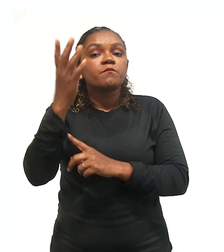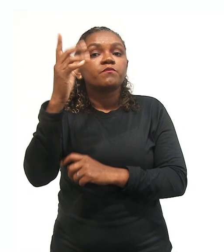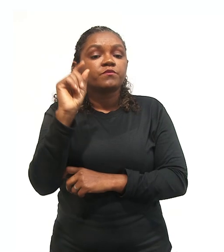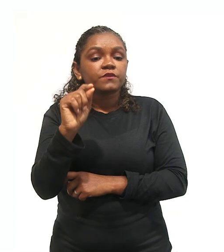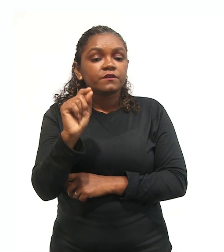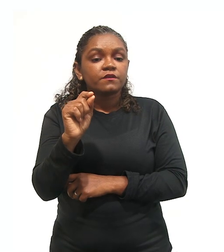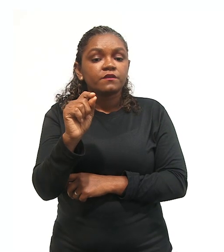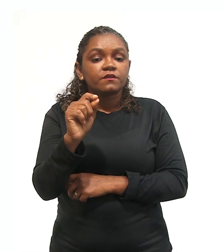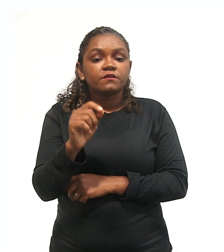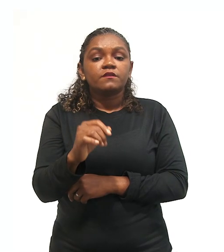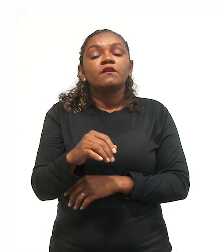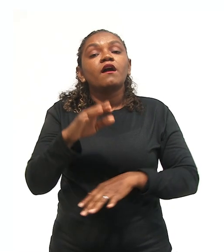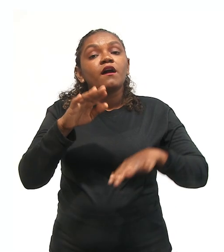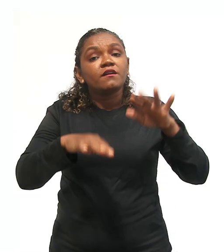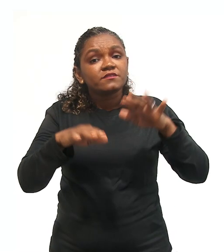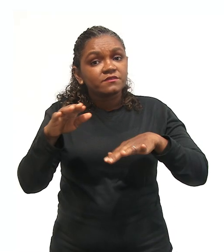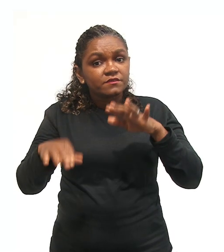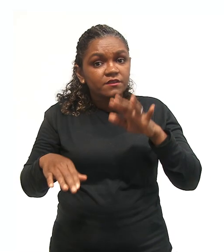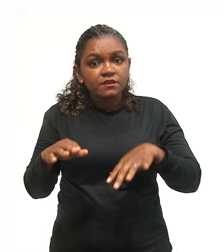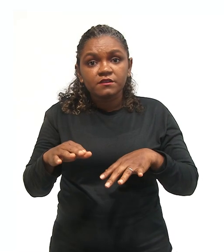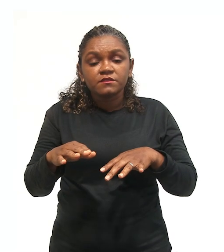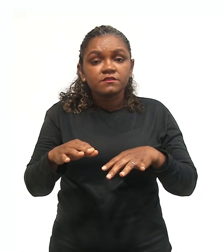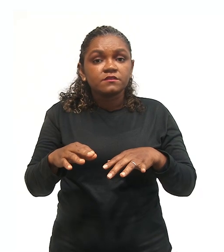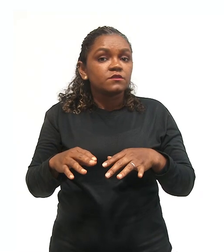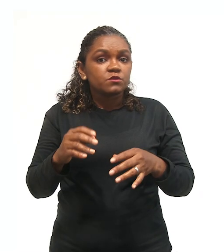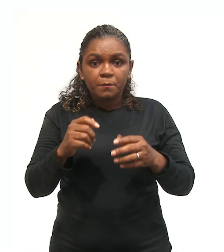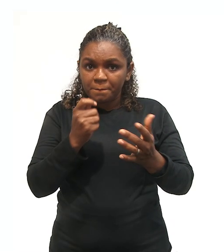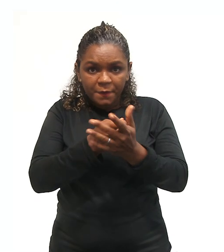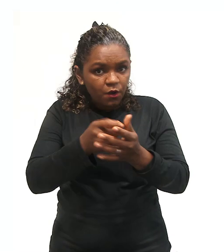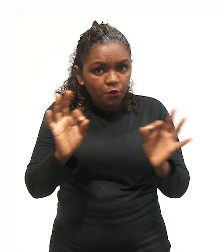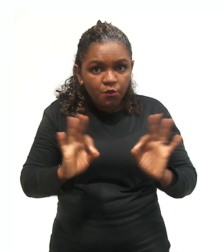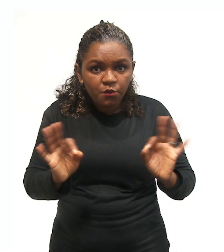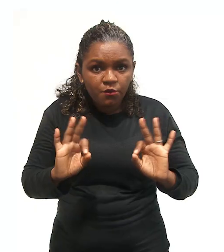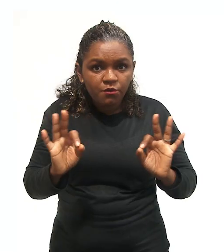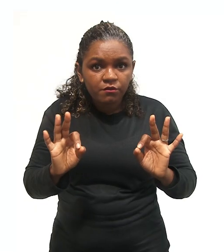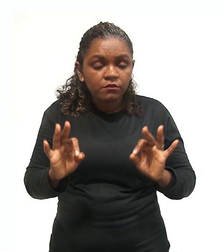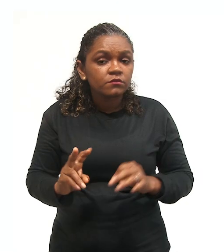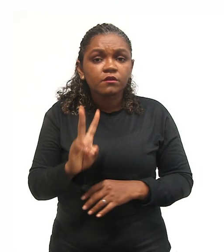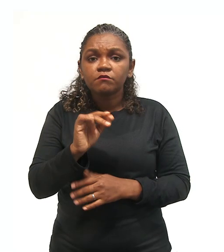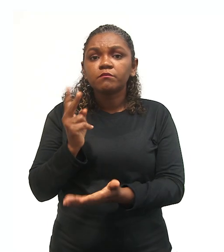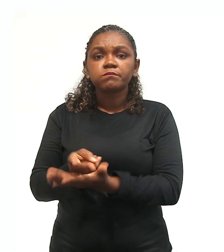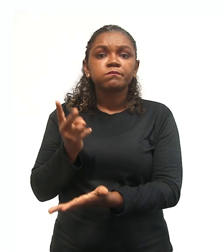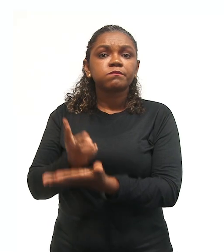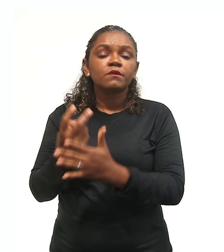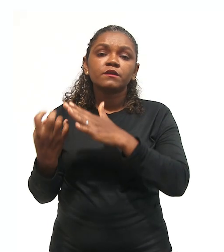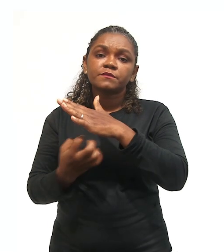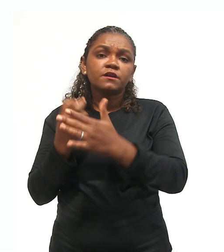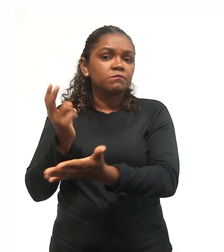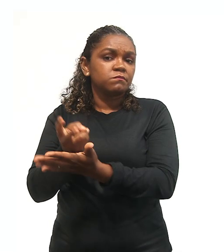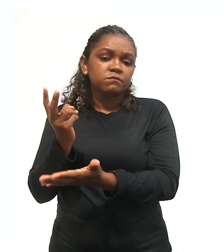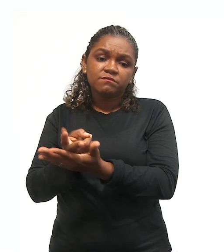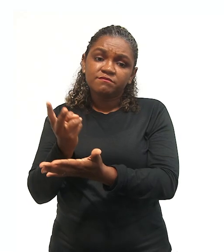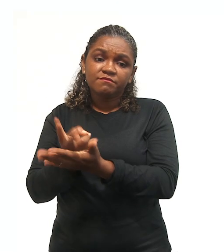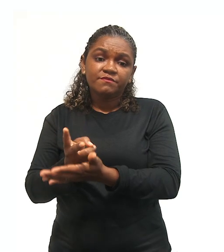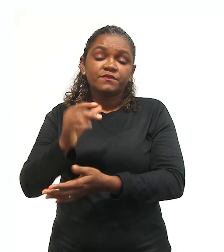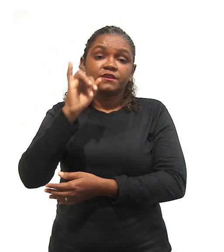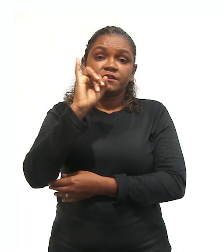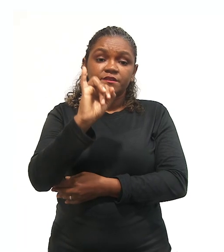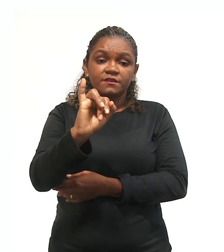à desconsideração da personalidade jurídica, que nós chamamos de